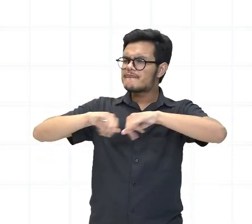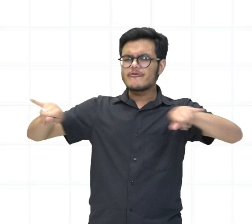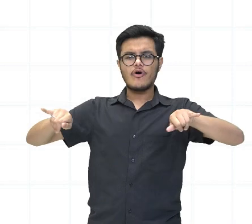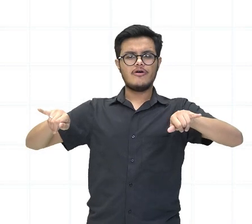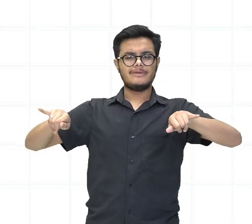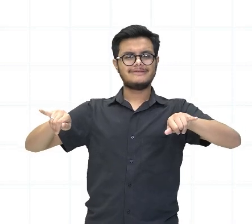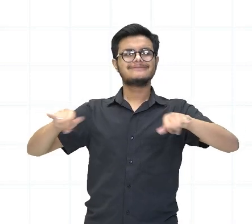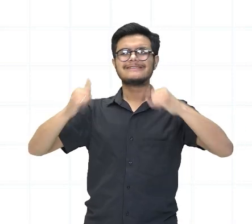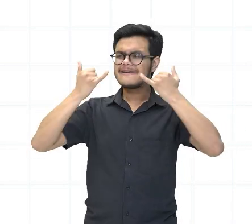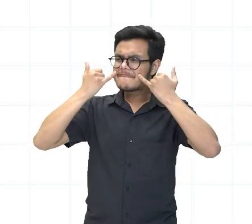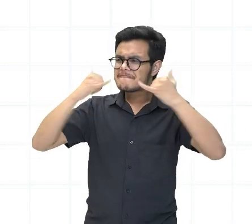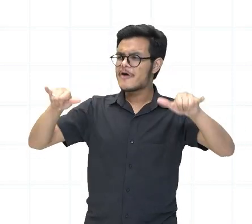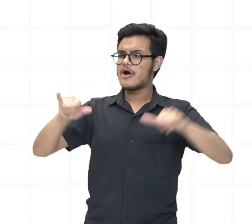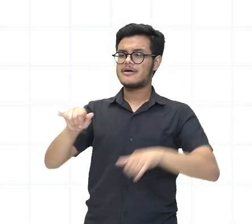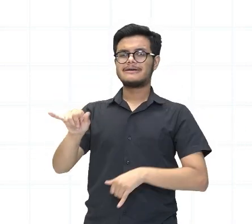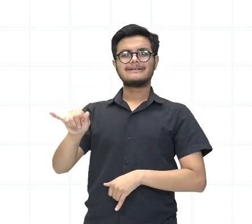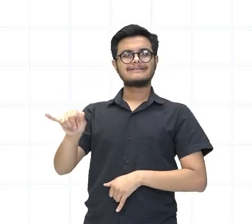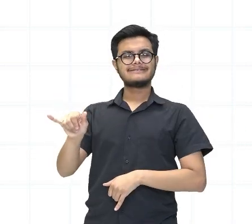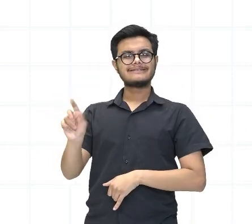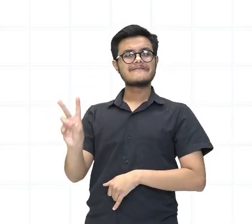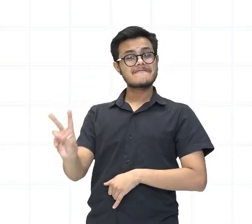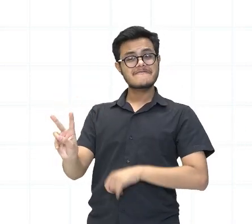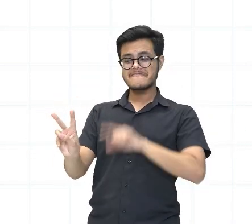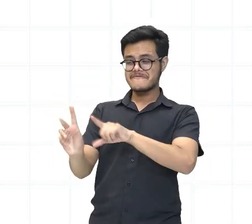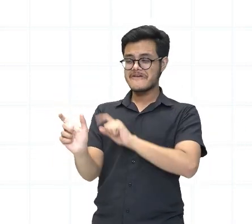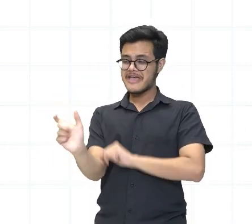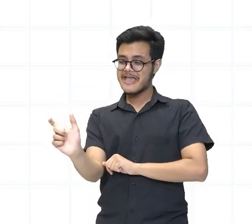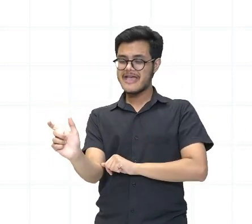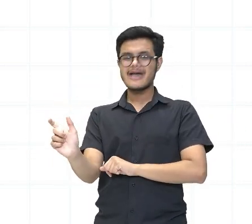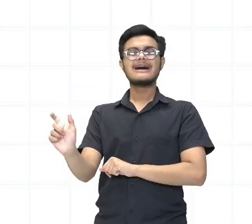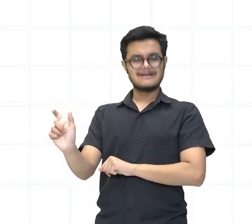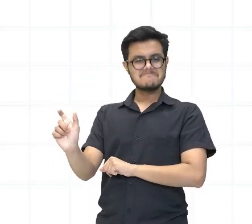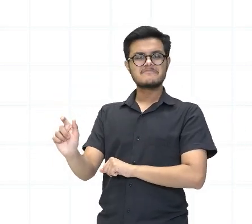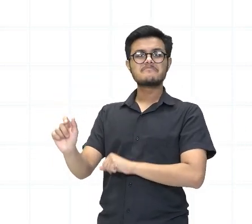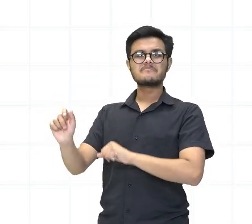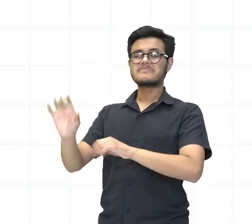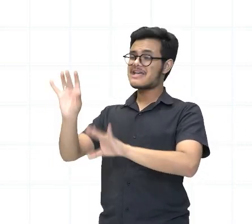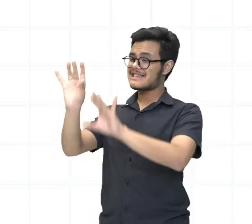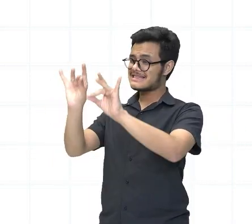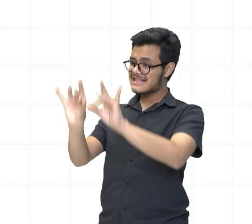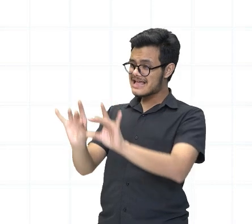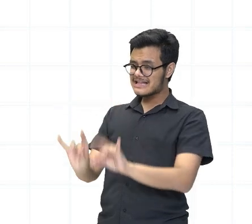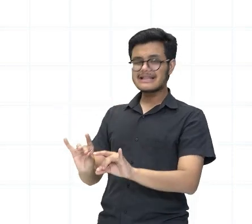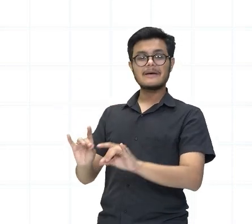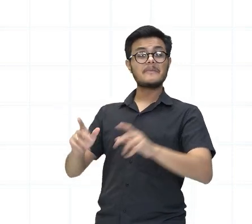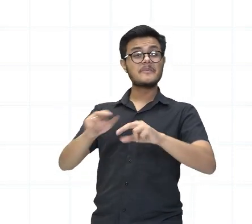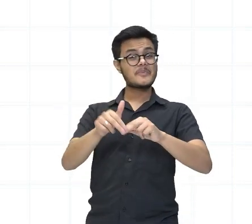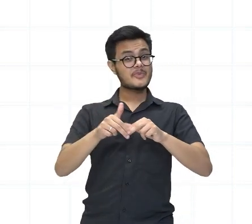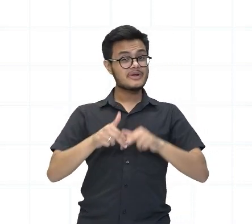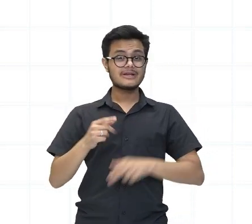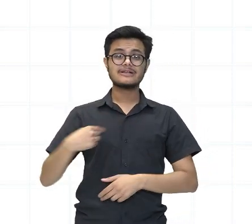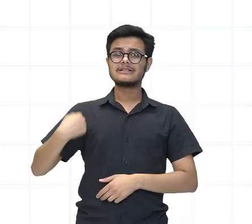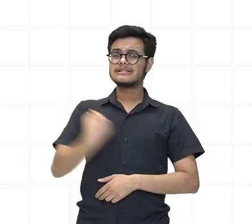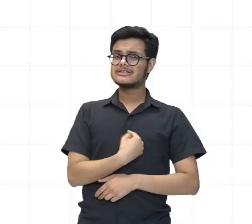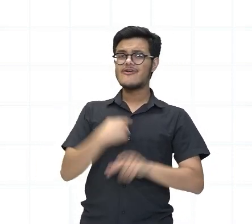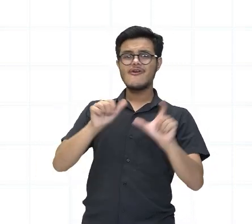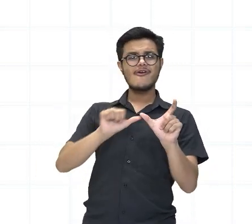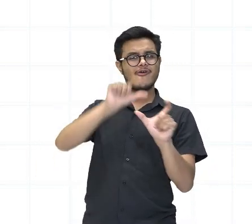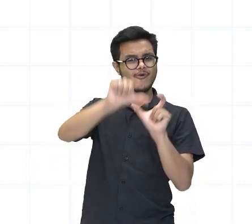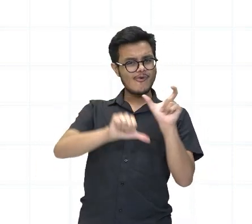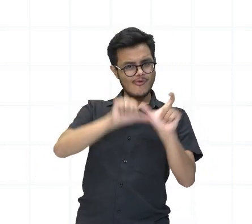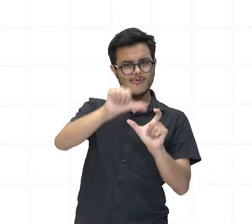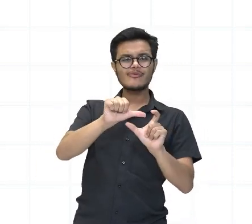coisas. E é por isso que elas são conjugadas. Por isso que nós conjugamos os verbos, né?